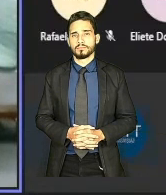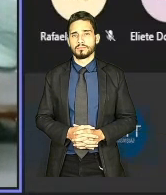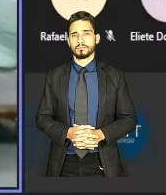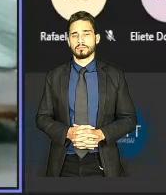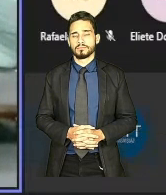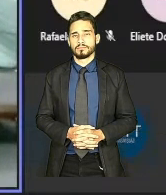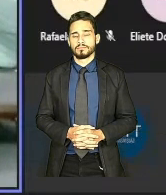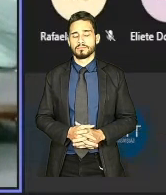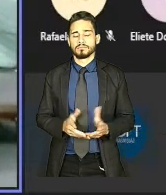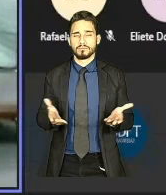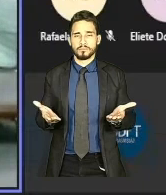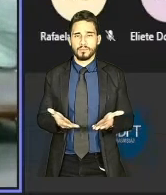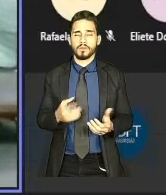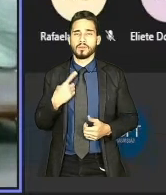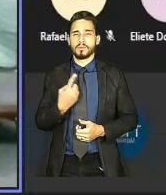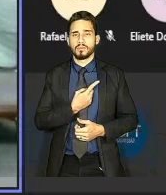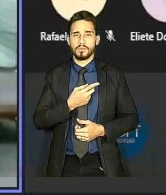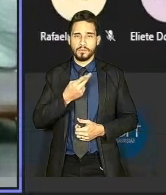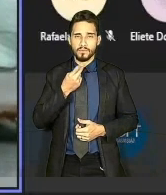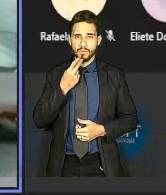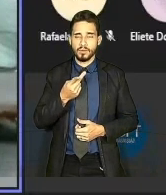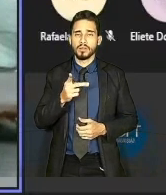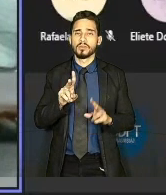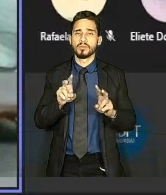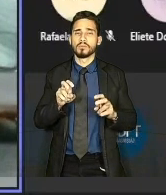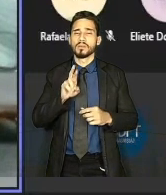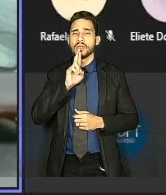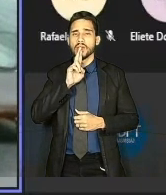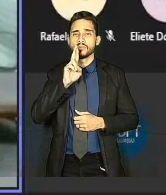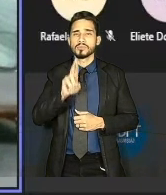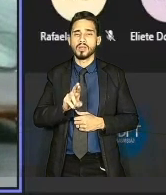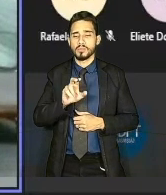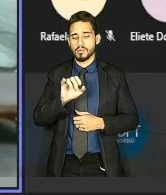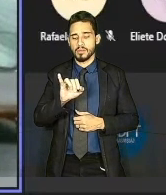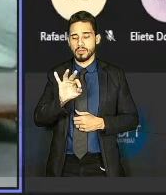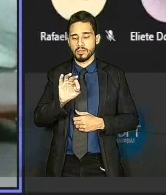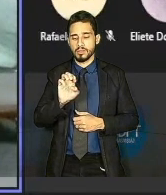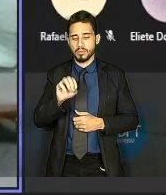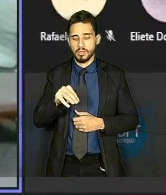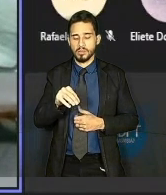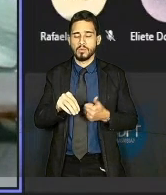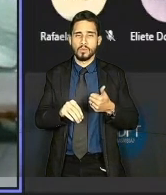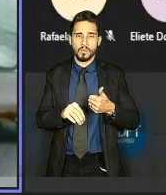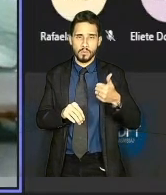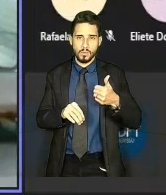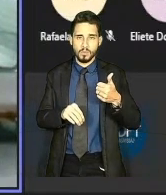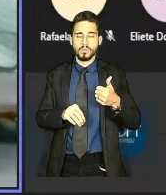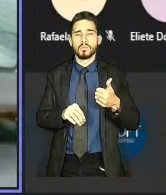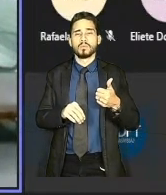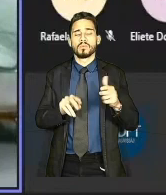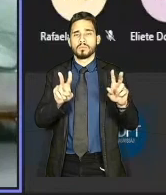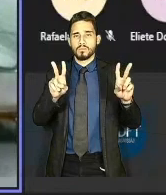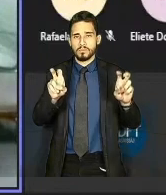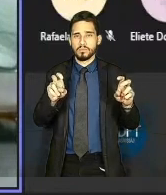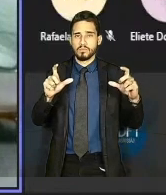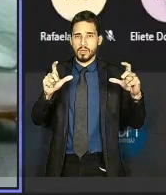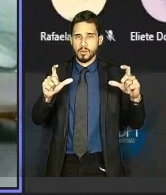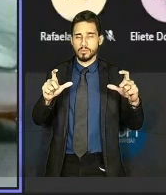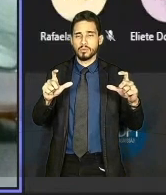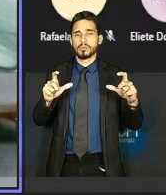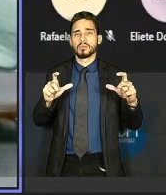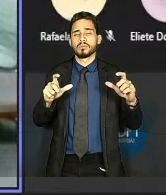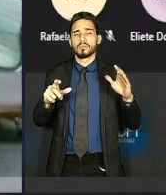Está perfeito. Então, taquigrafia, retificação do resultado do item 1 da pauta,